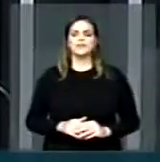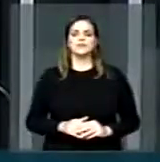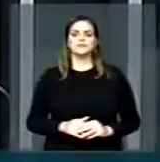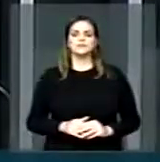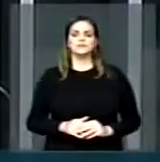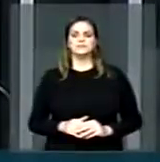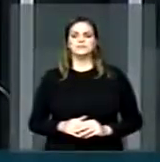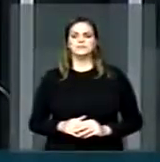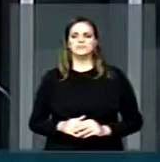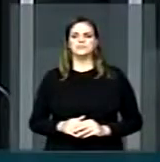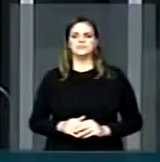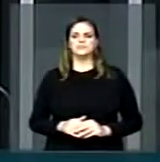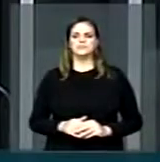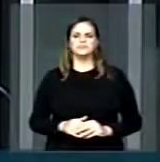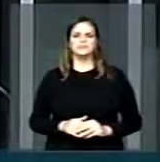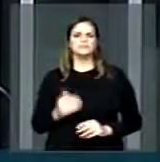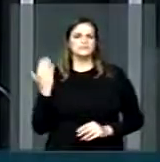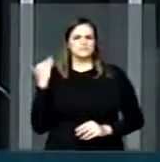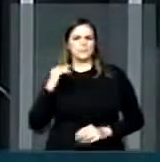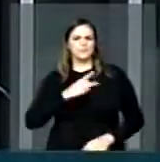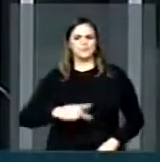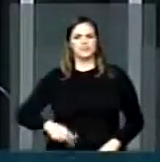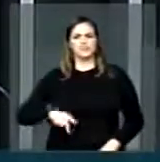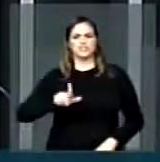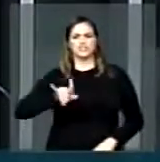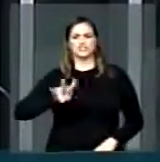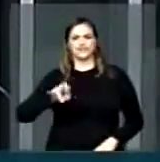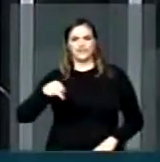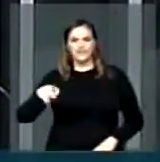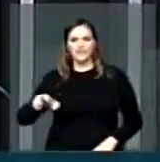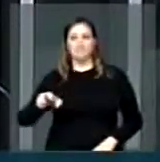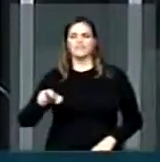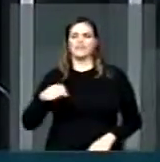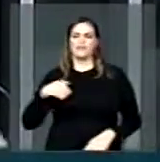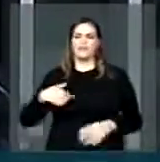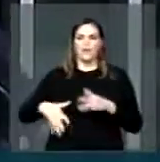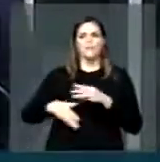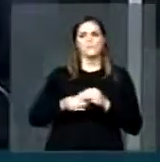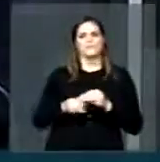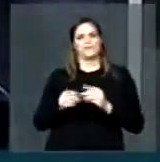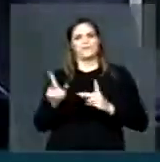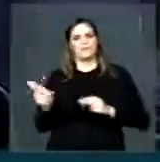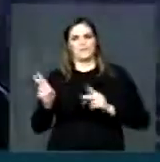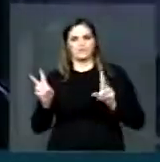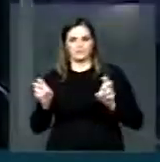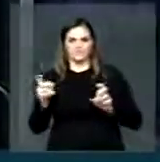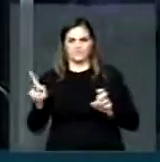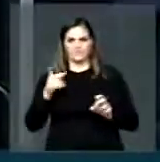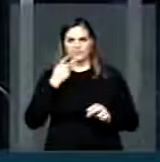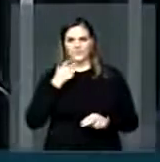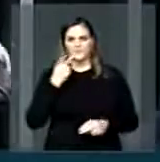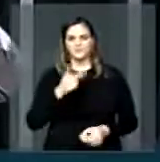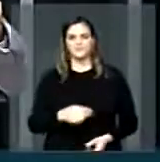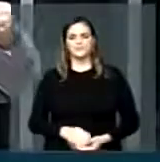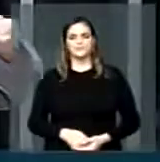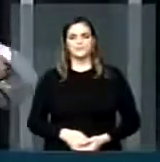complementando o que falou aqui o nosso presidente Giovanni Queiroz, com certeza quando a gente procura